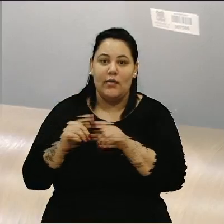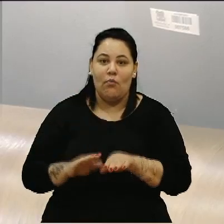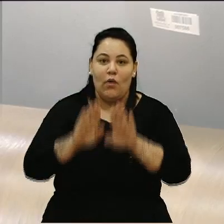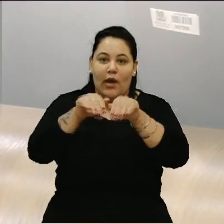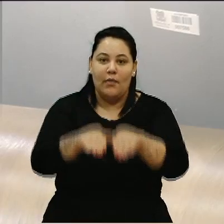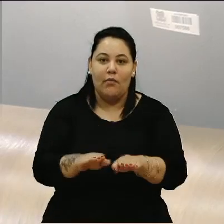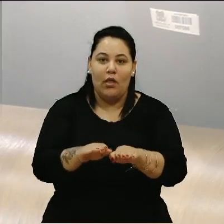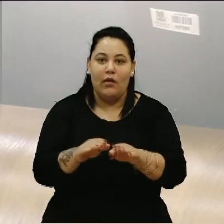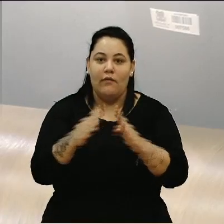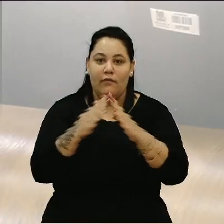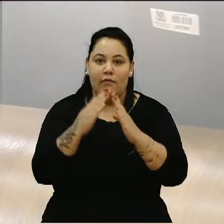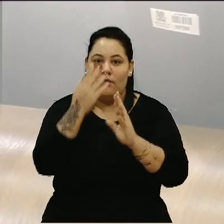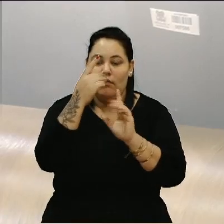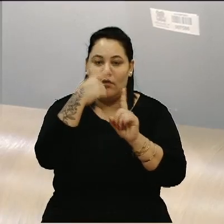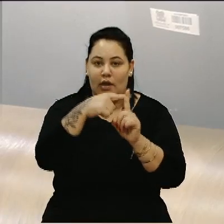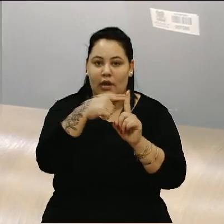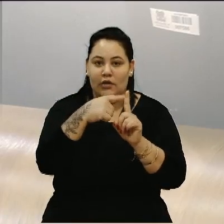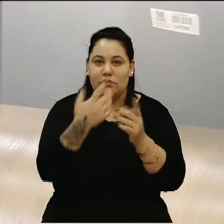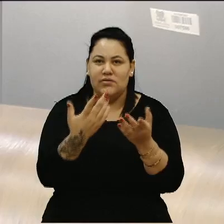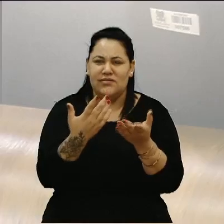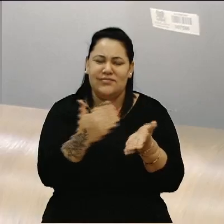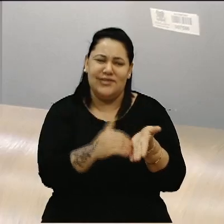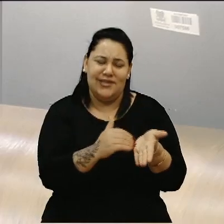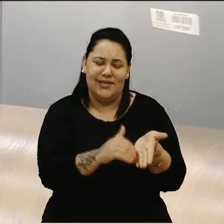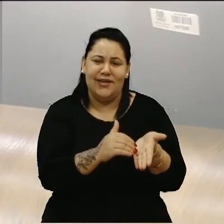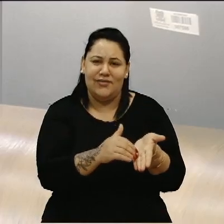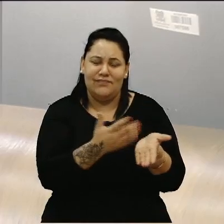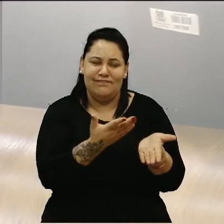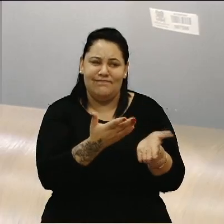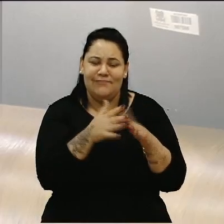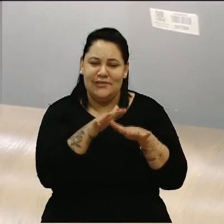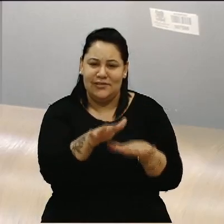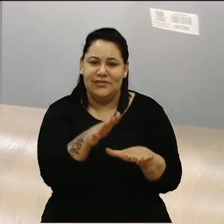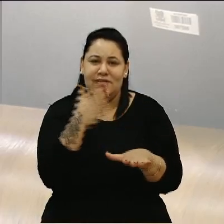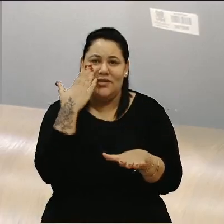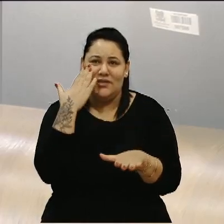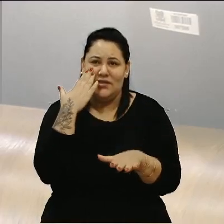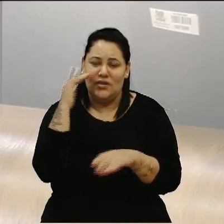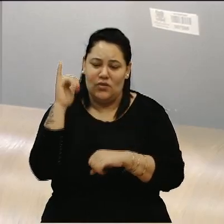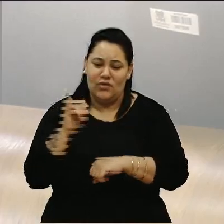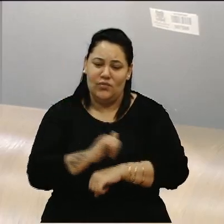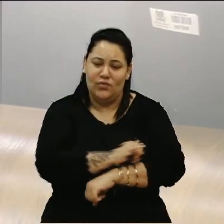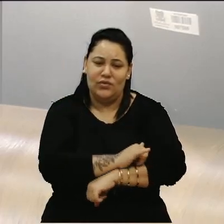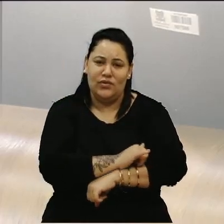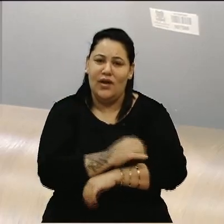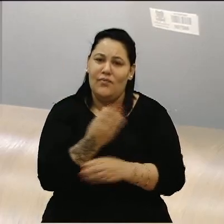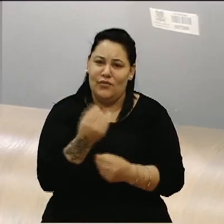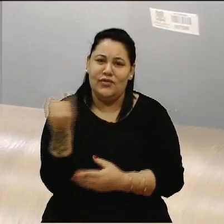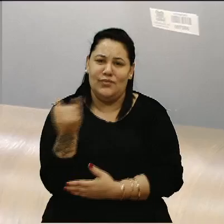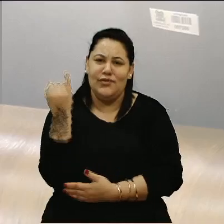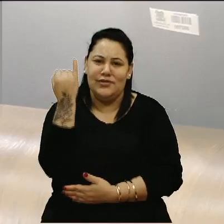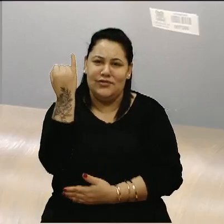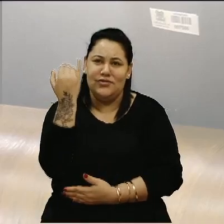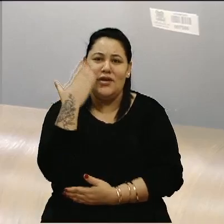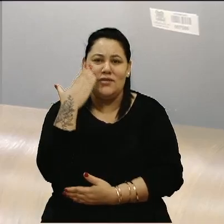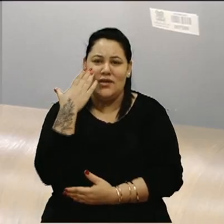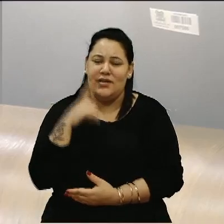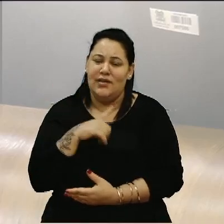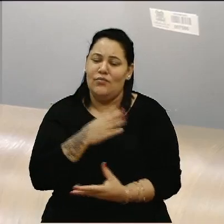igreja. Então, o secretário de Trânsito, eu sei que o aeroporto é de extrema importância, eu sei que grandes obras, eu sei